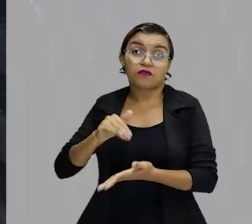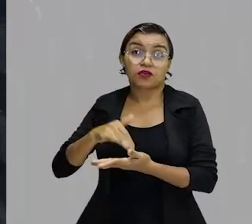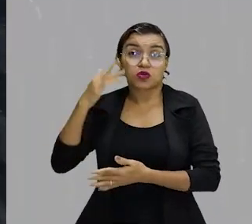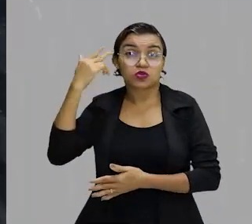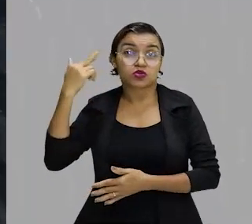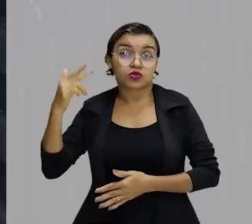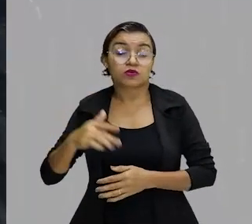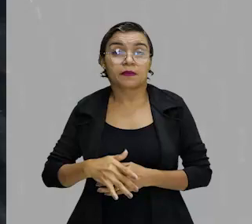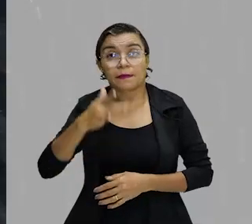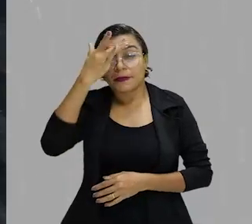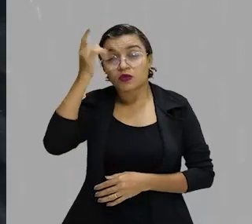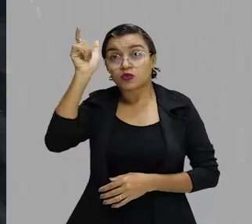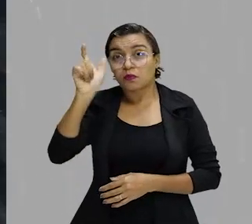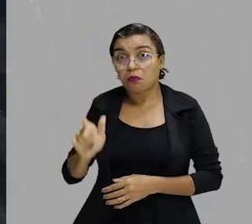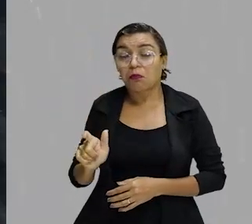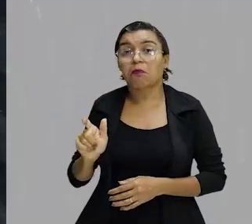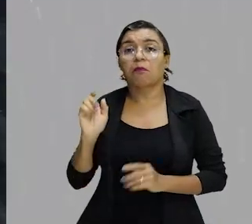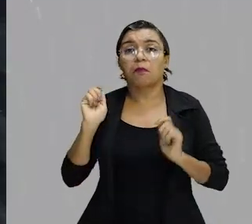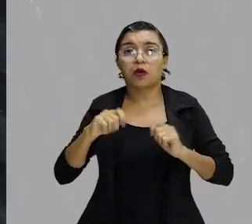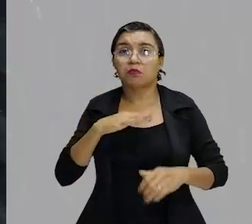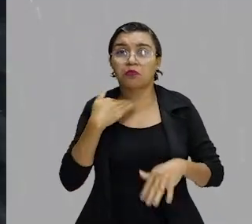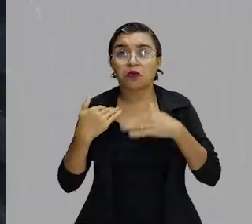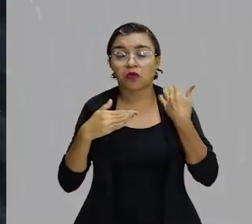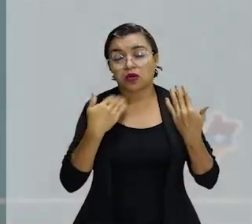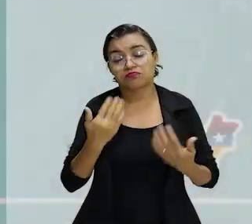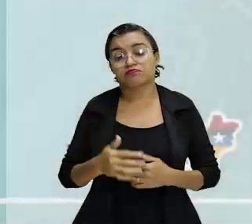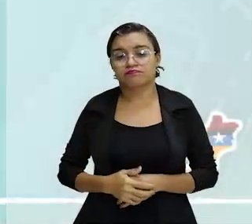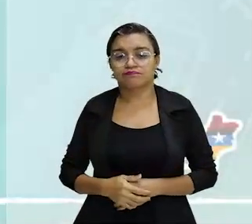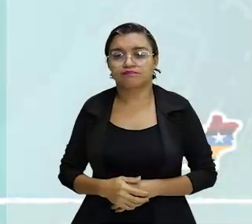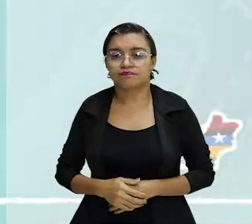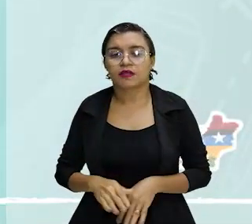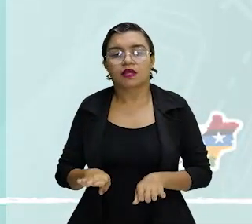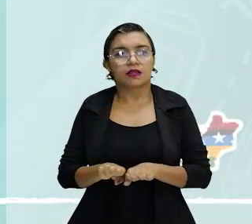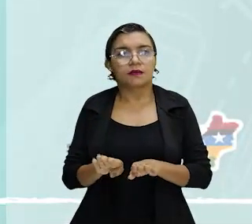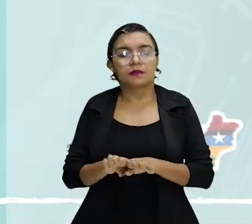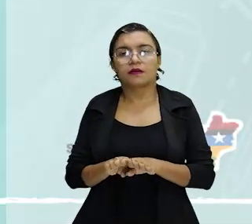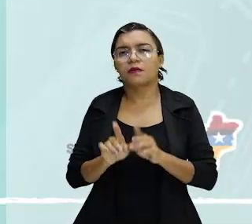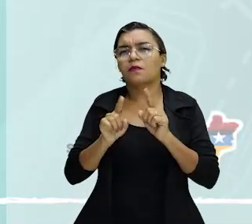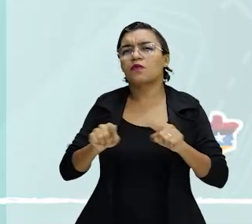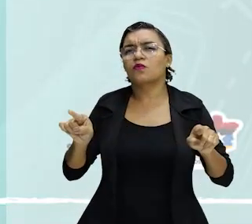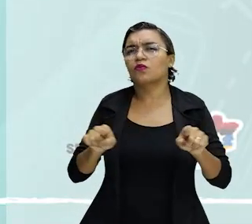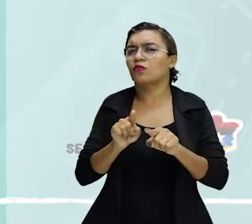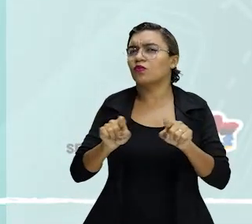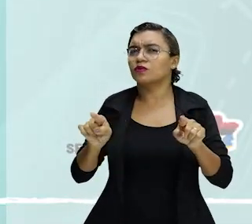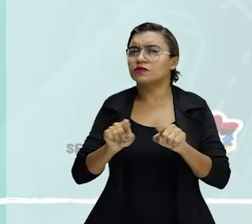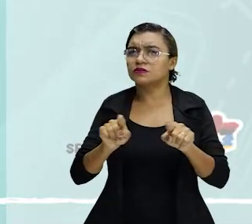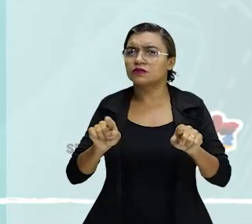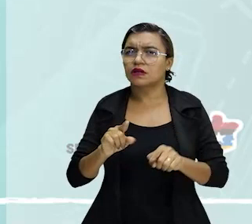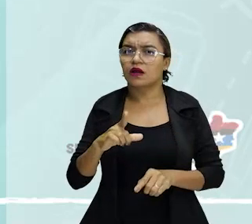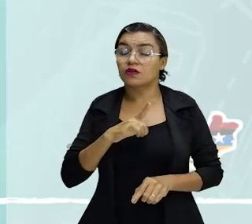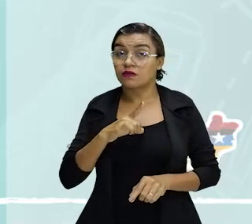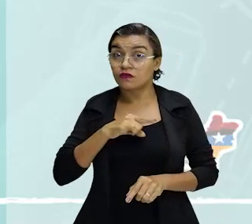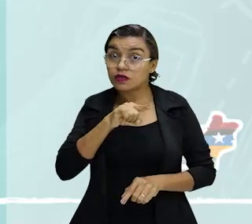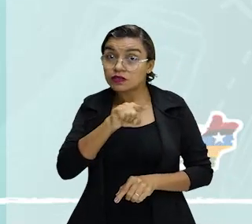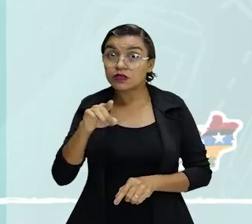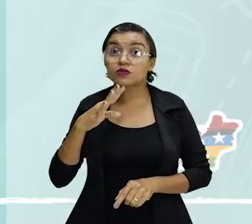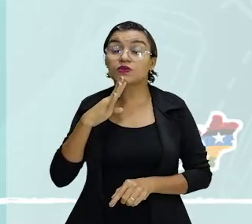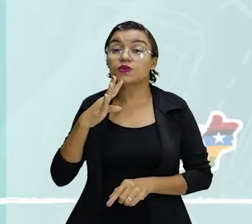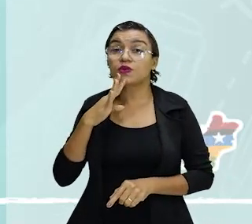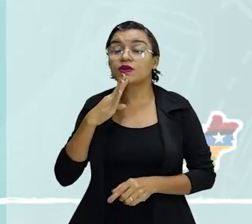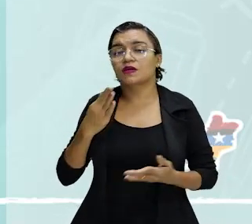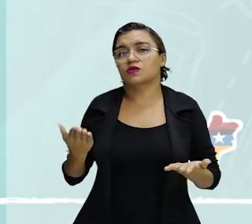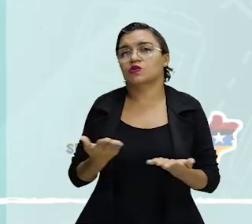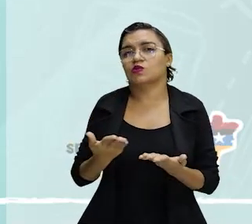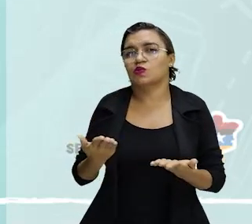Personagens podem morrer ou podem ter esse fim. O musical, com certeza vocês conhecem alguns musicais mais atuais, como